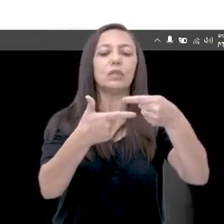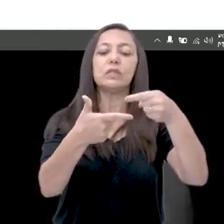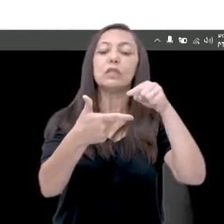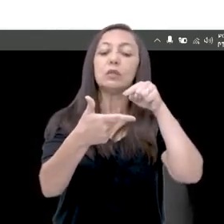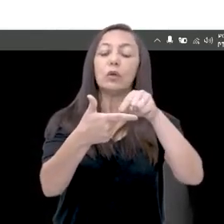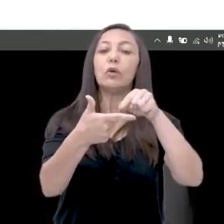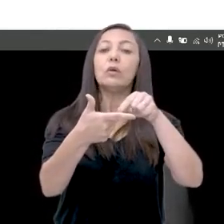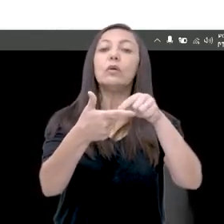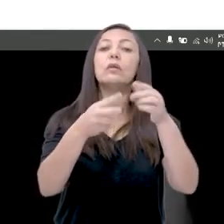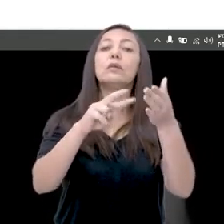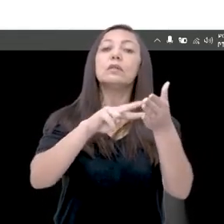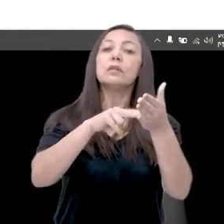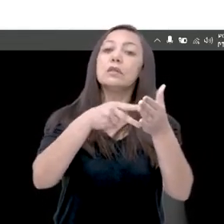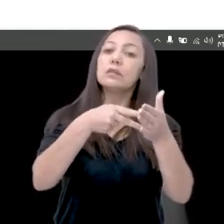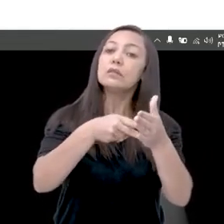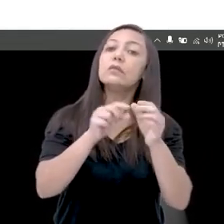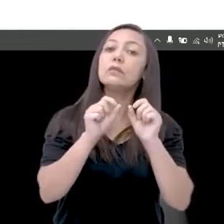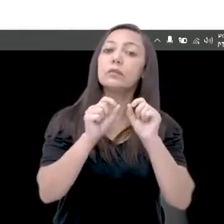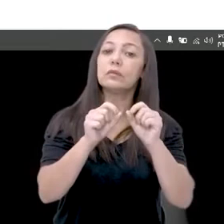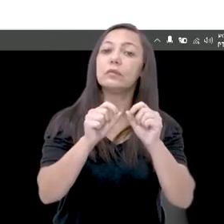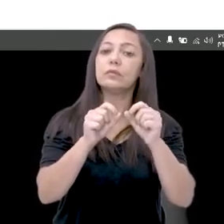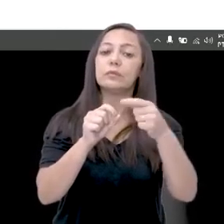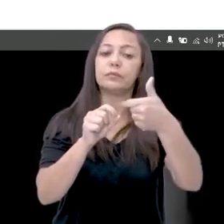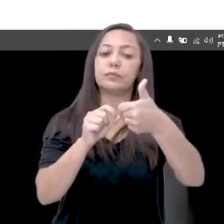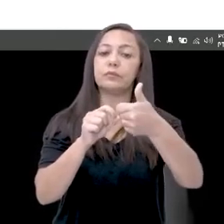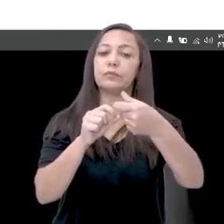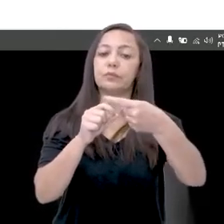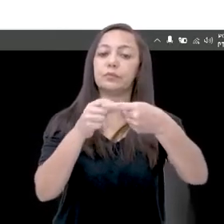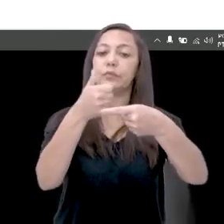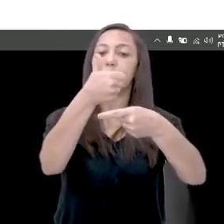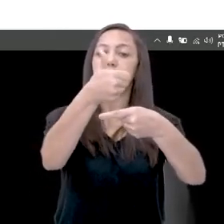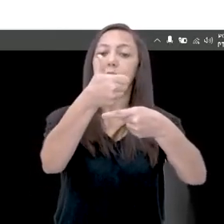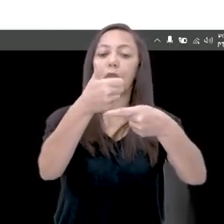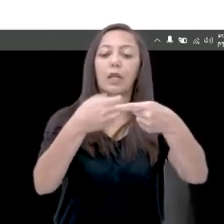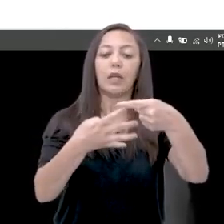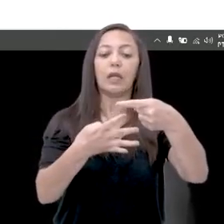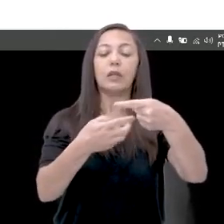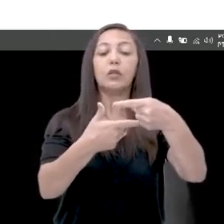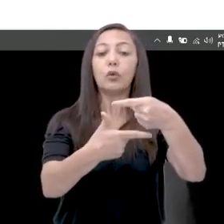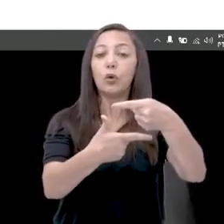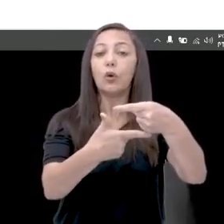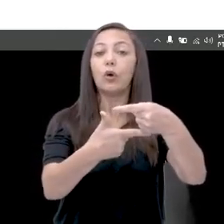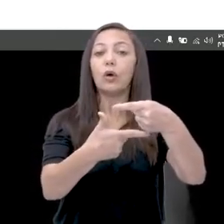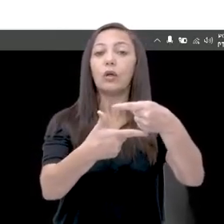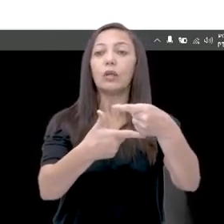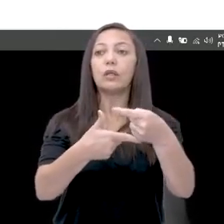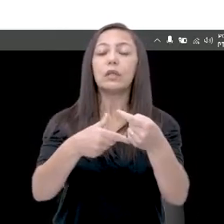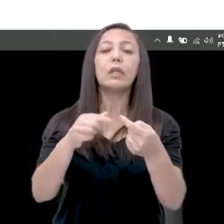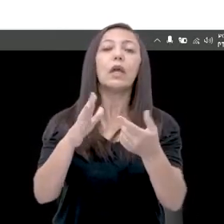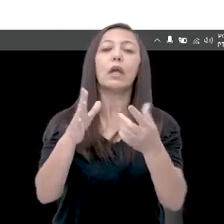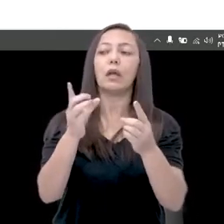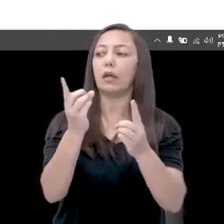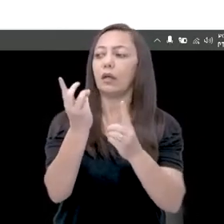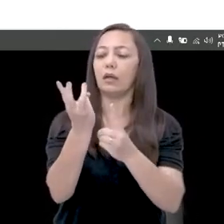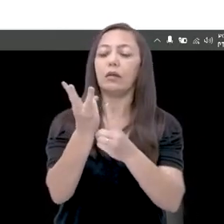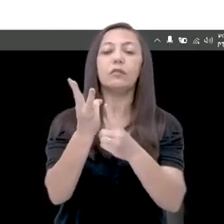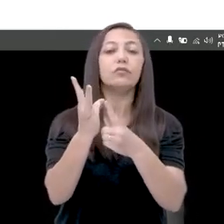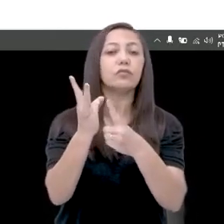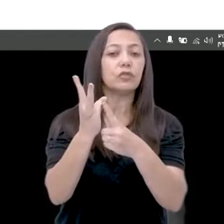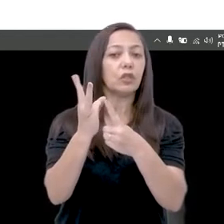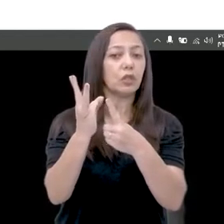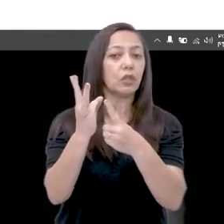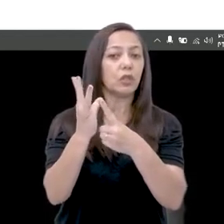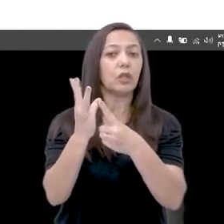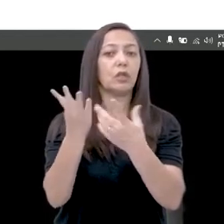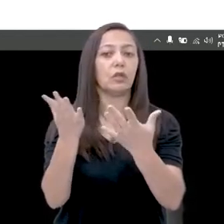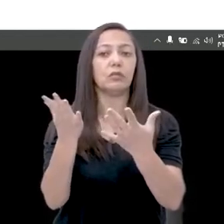número da divisão, que é o que se pede aqui também depois, e a de farinhas de trigo, não é? Que aqui, no caso, são